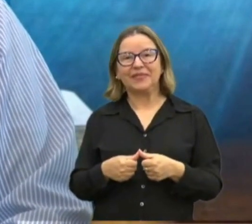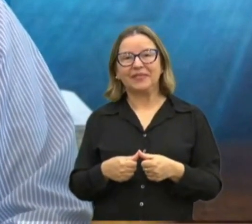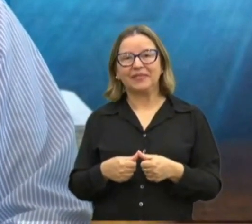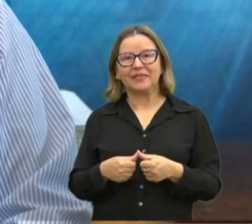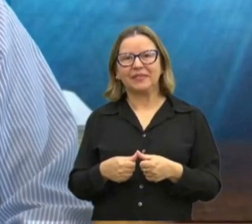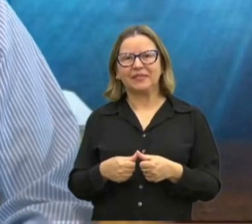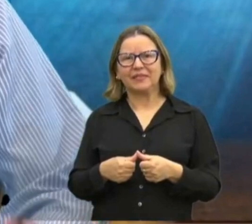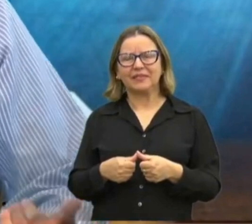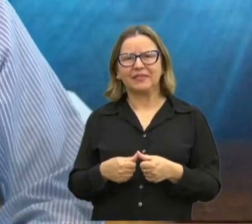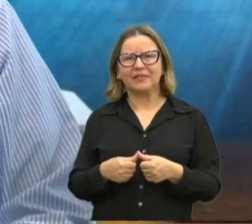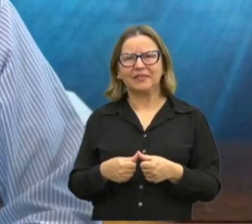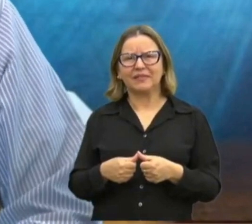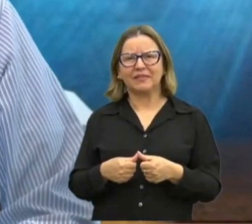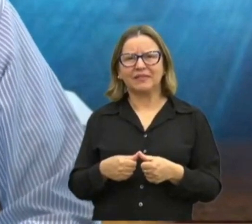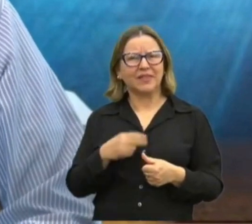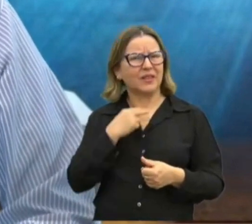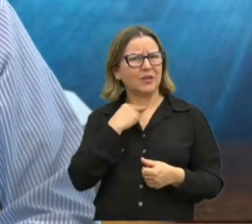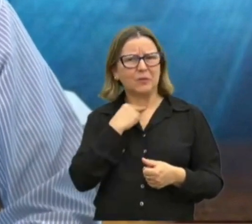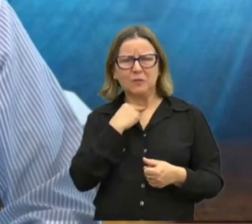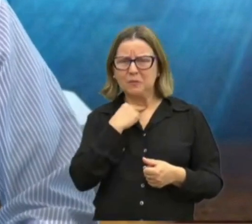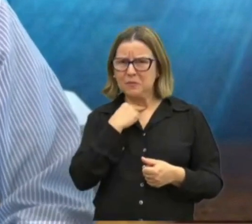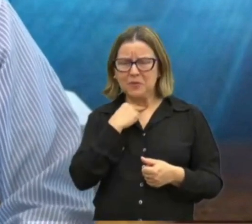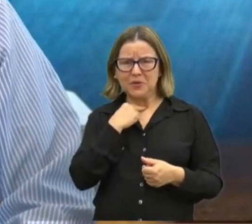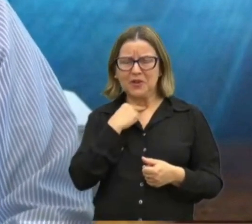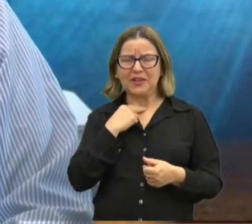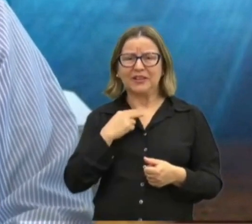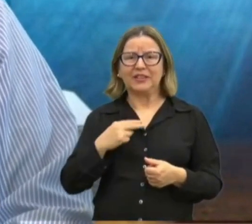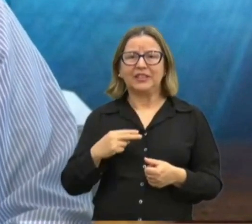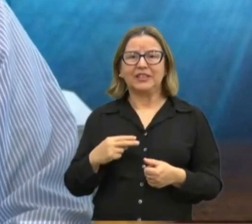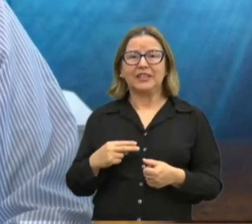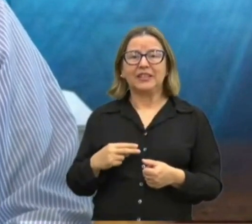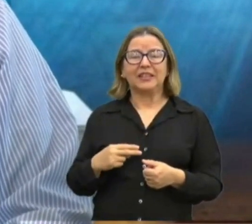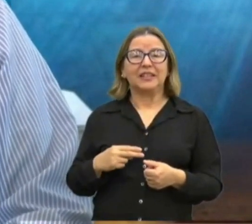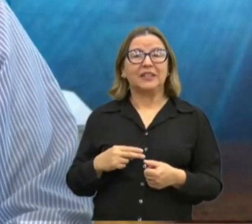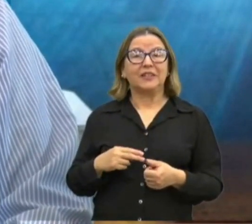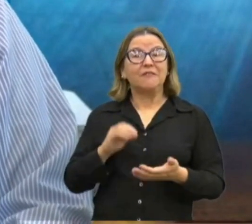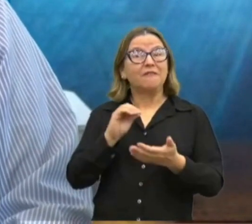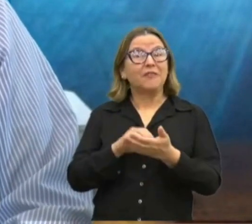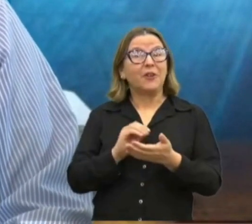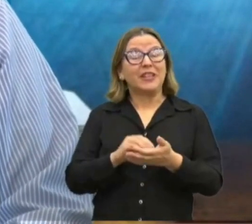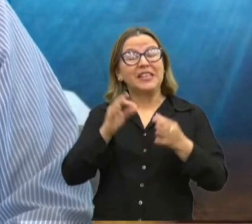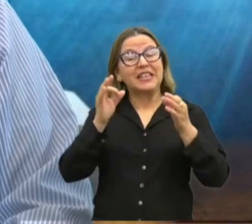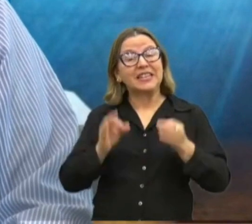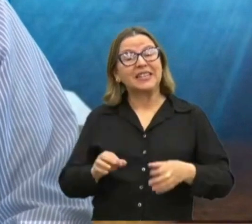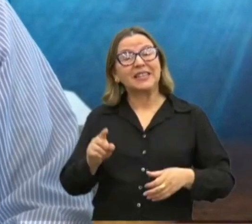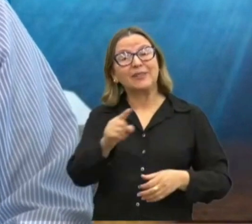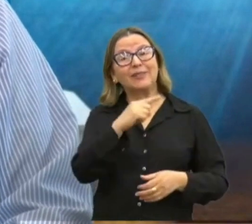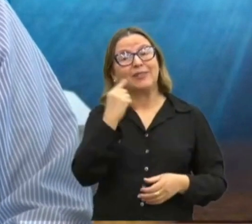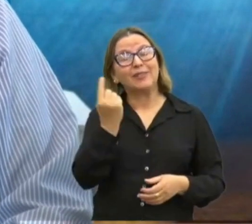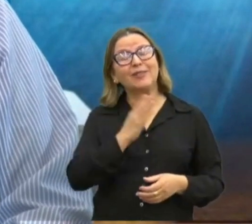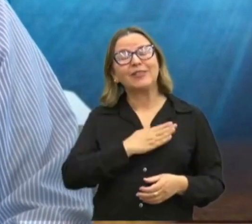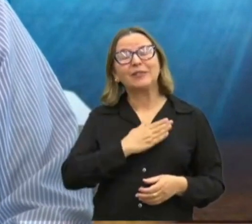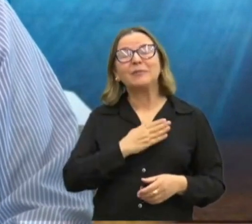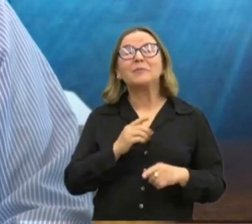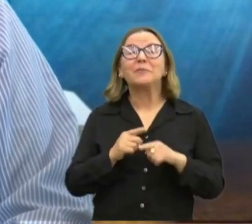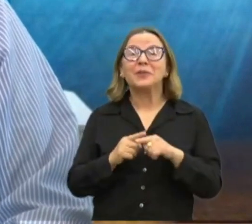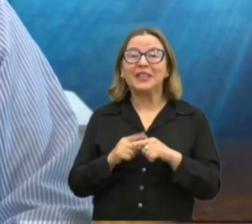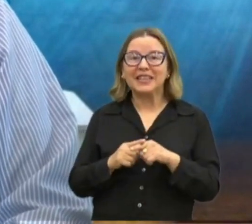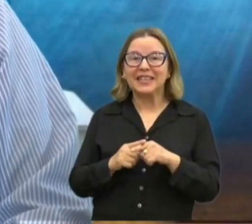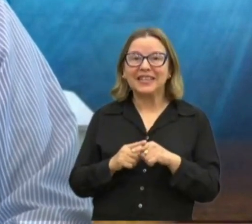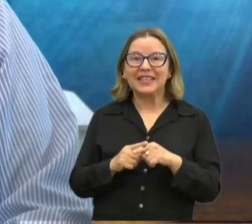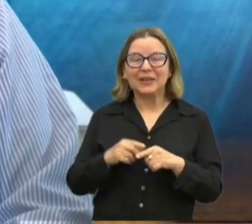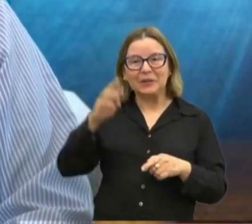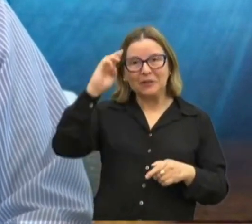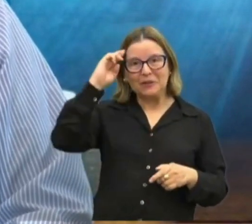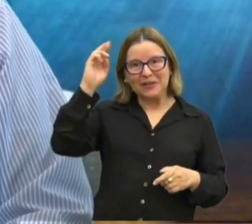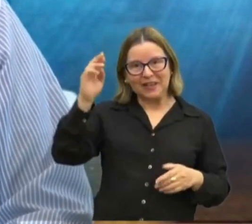haver nenhuma incerteza em nosso coração, exatamente de que o Senhor é, de fato, por